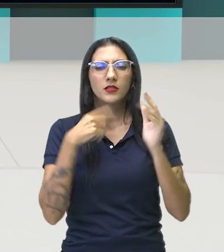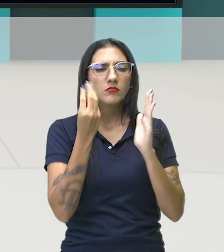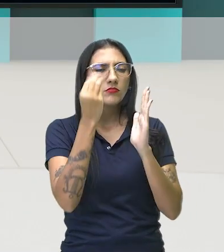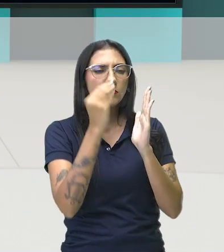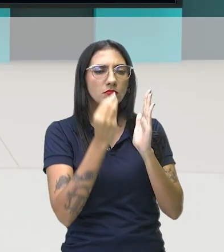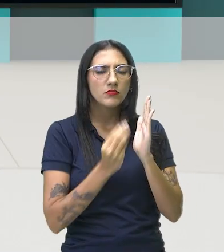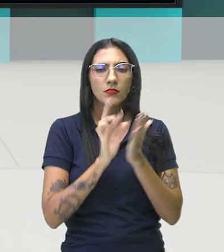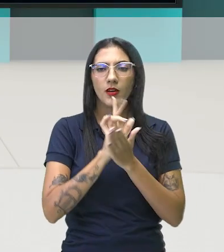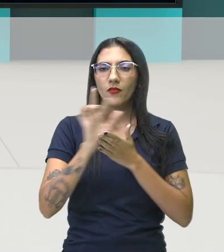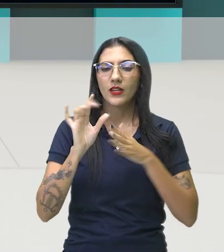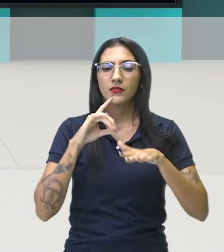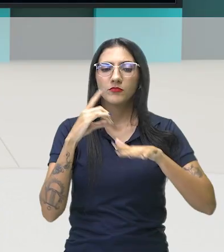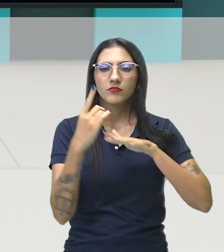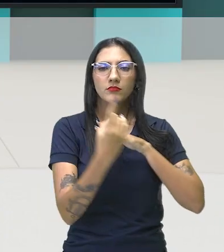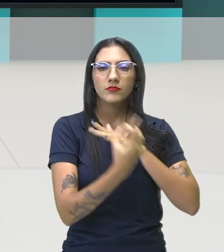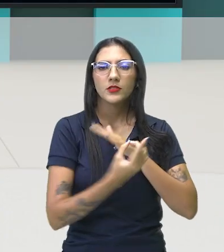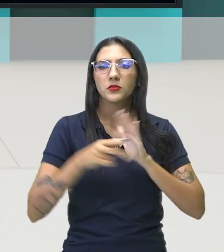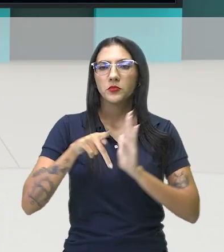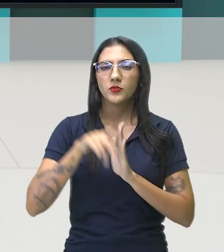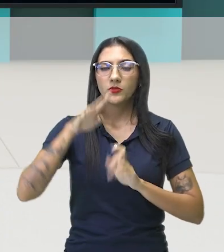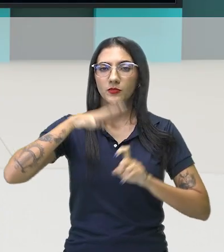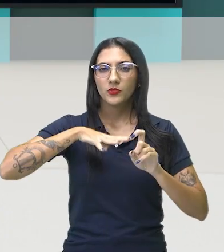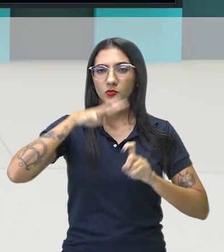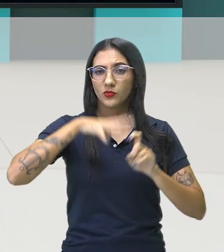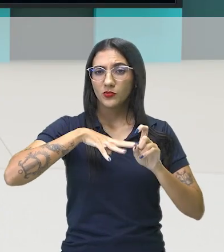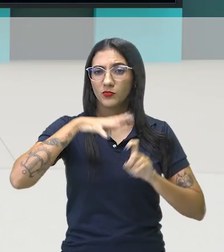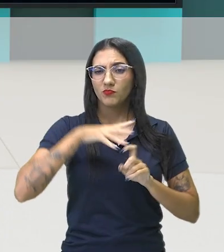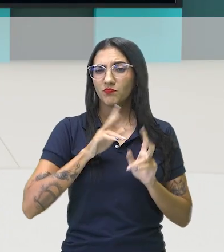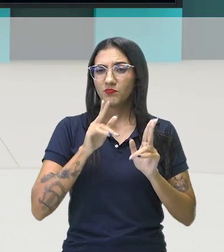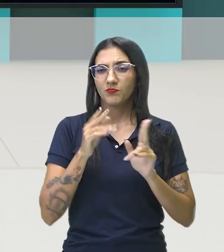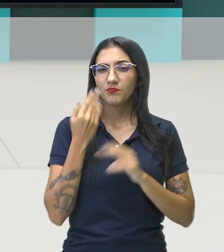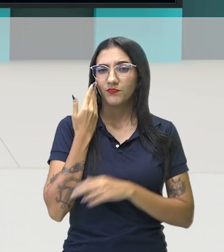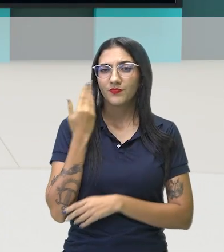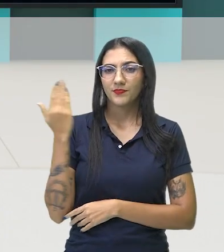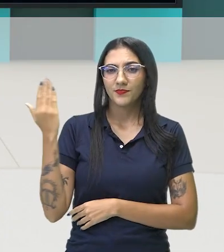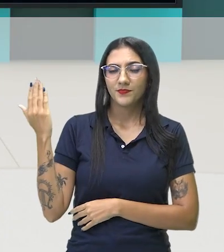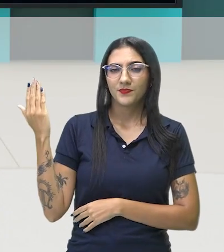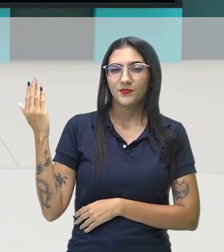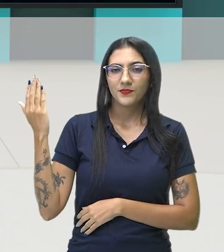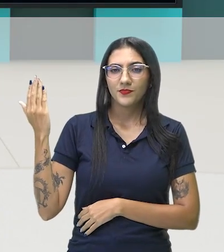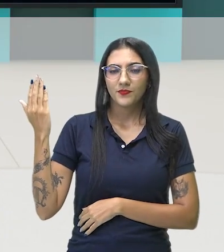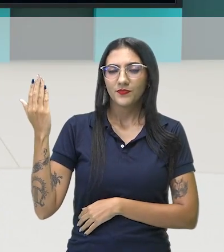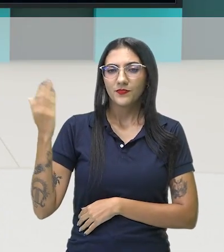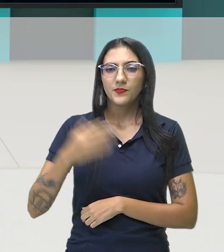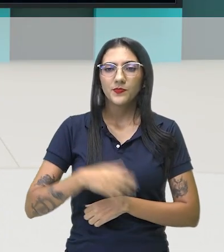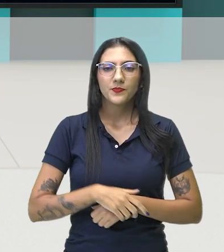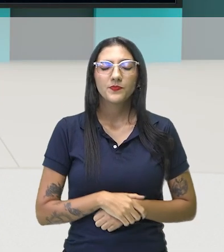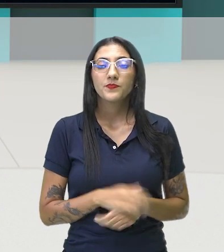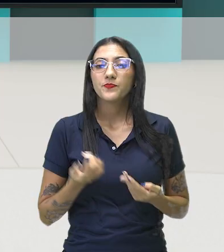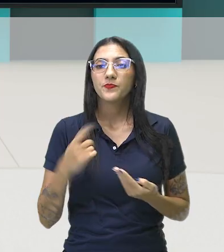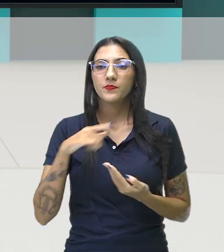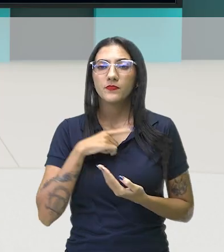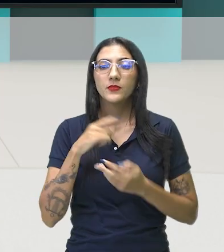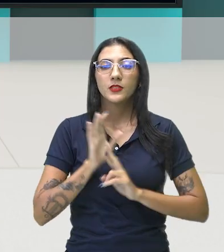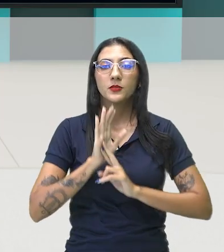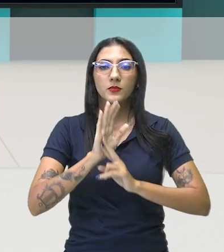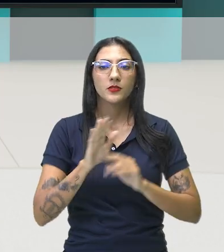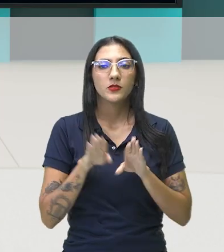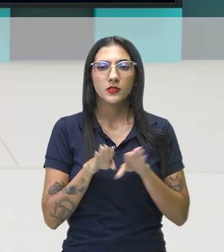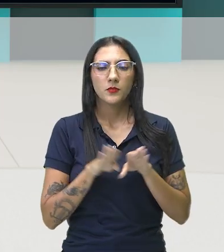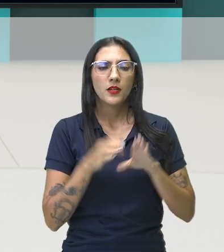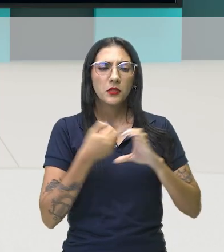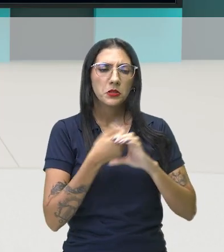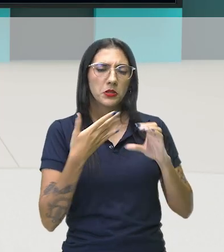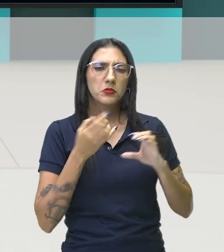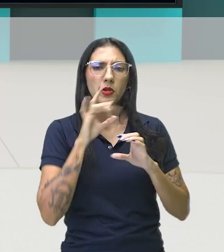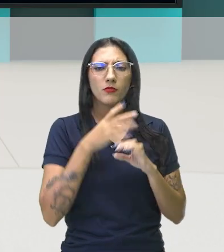os deuses, a mitologia grega, como vocês estão vendo aqui nos seus vasos, que eles eram tanto